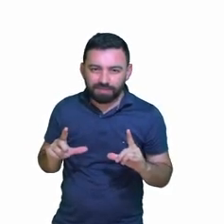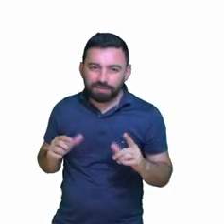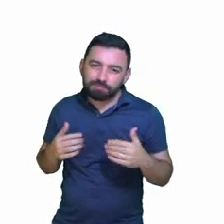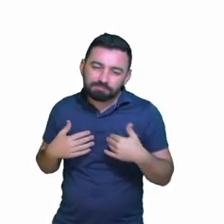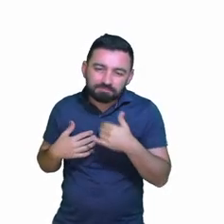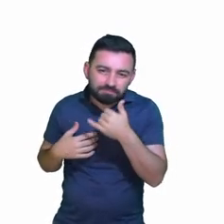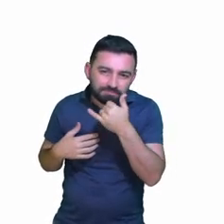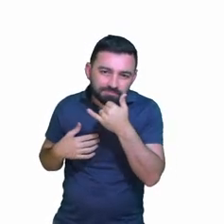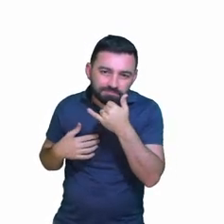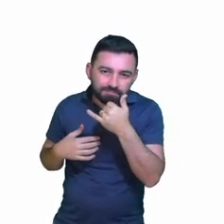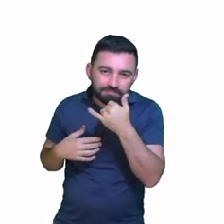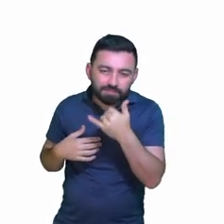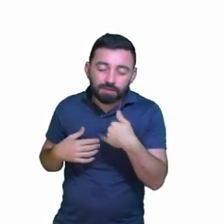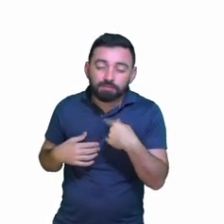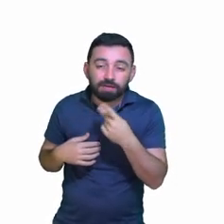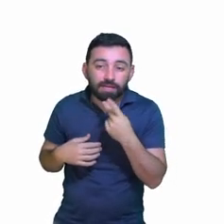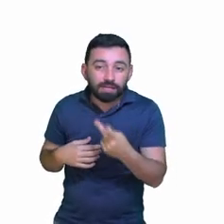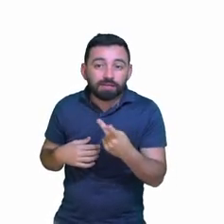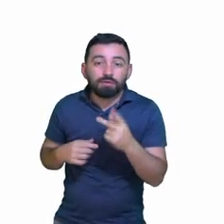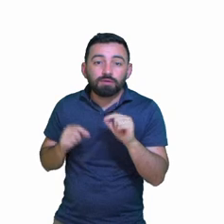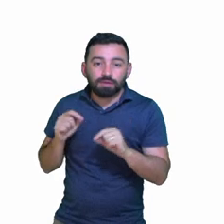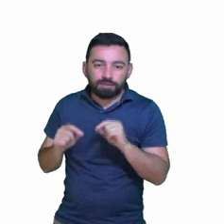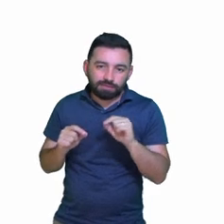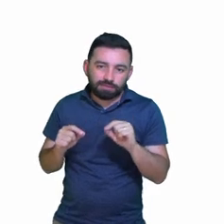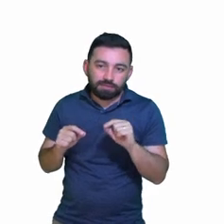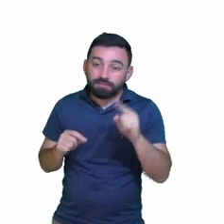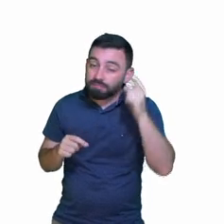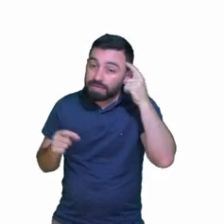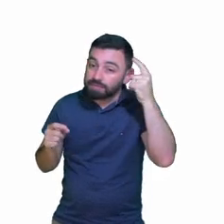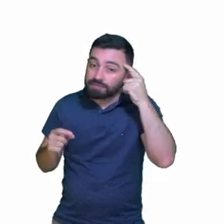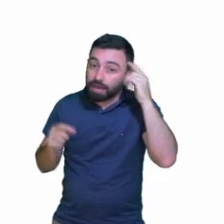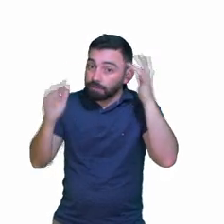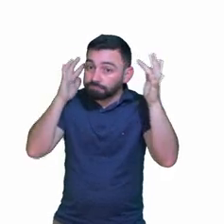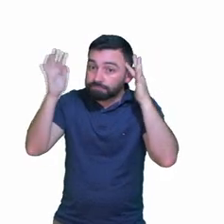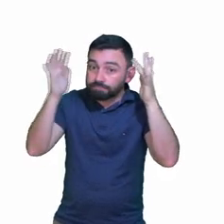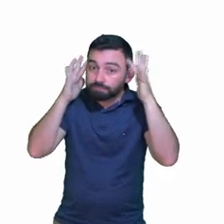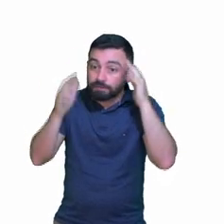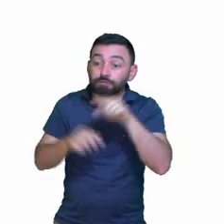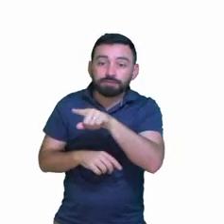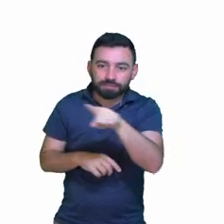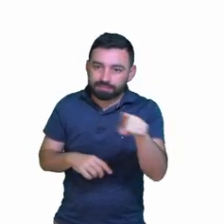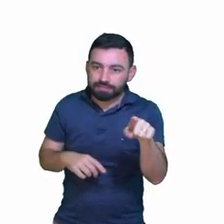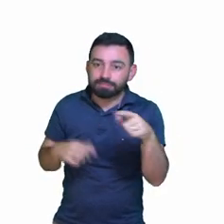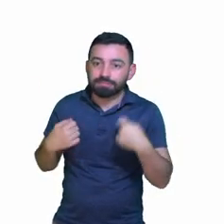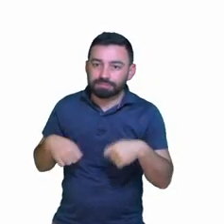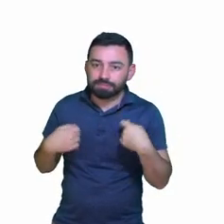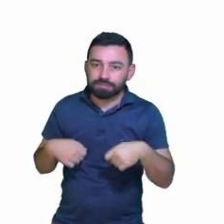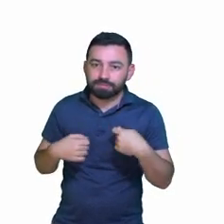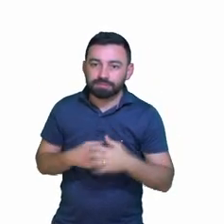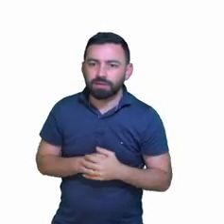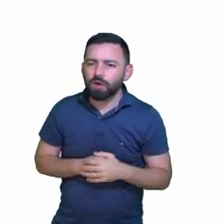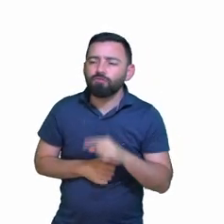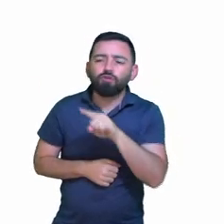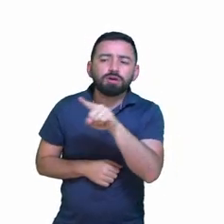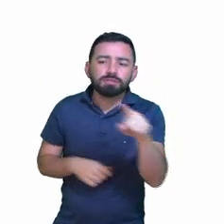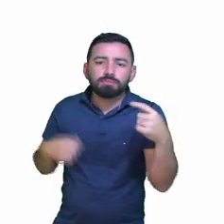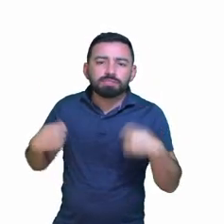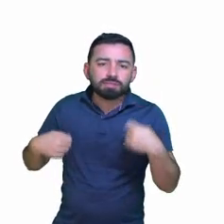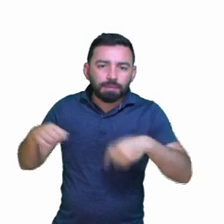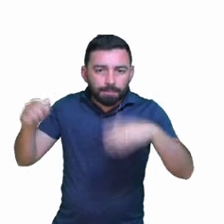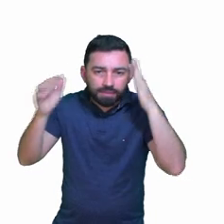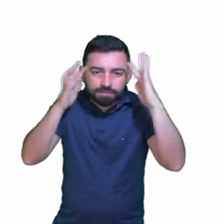ousando a dizer para vocês o que vocês tê que pensar Olha só hein que pretensão deputada o que que é que vocês precisam PR